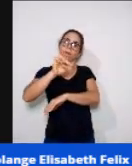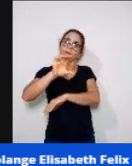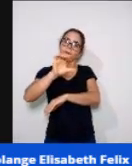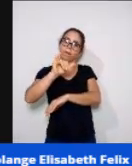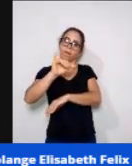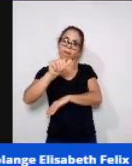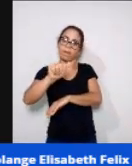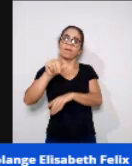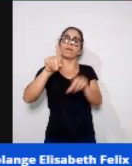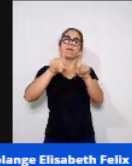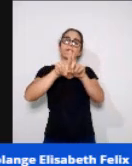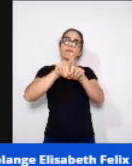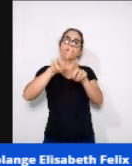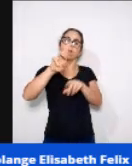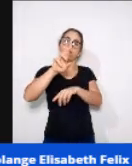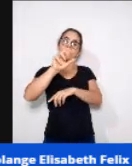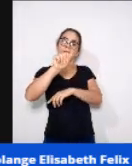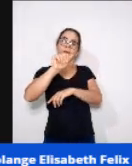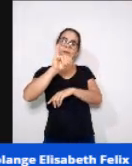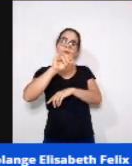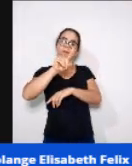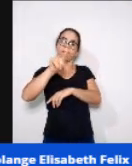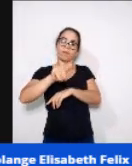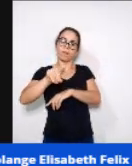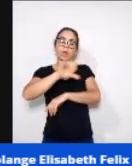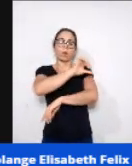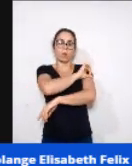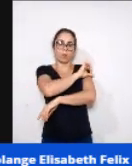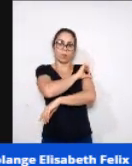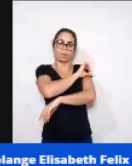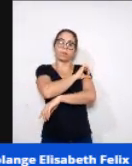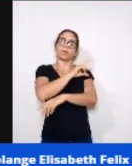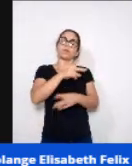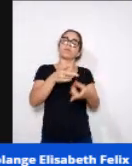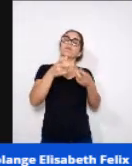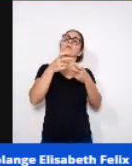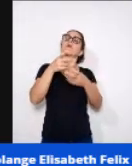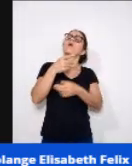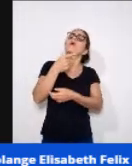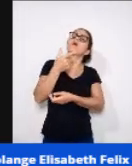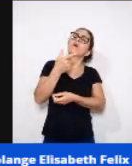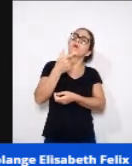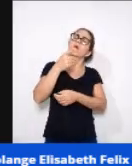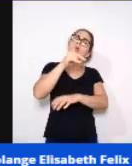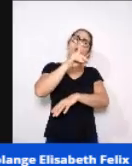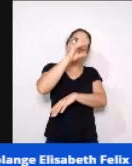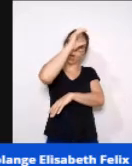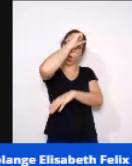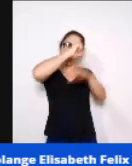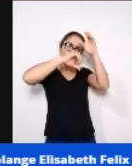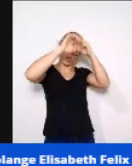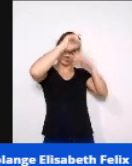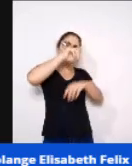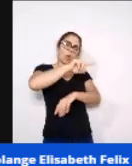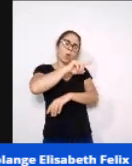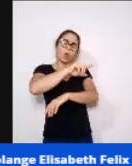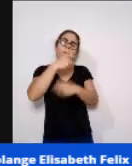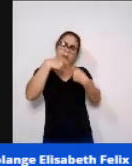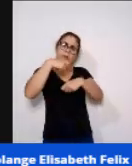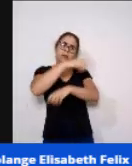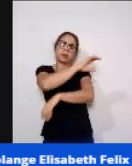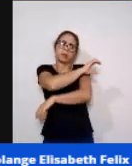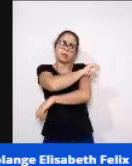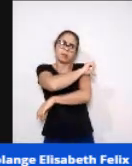Podemos notar que esses conhecimentos são necessários para que o estudante desenvolva as atividades presentes